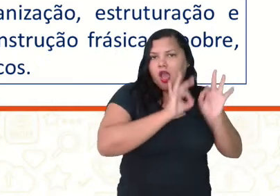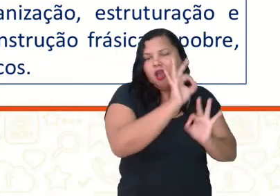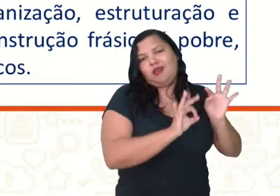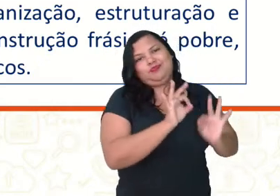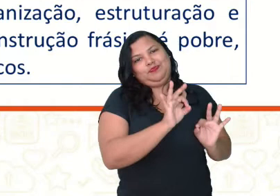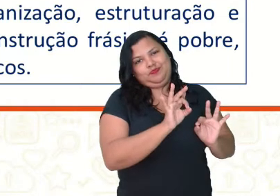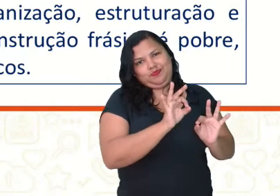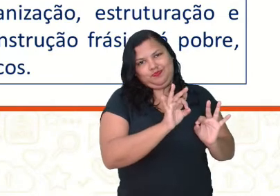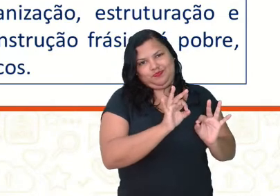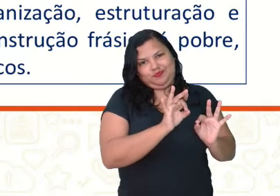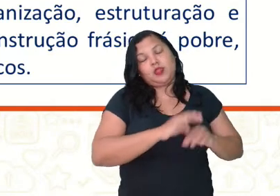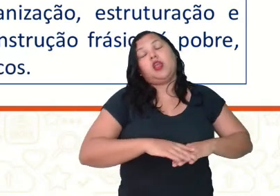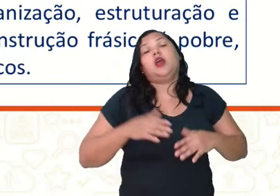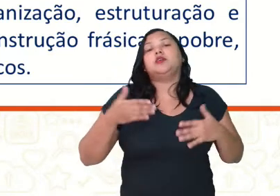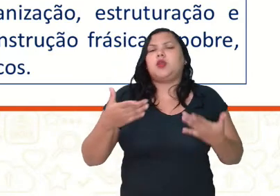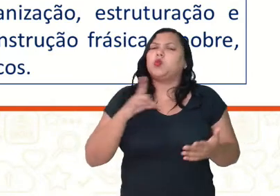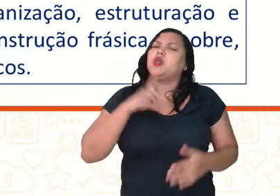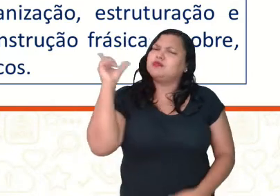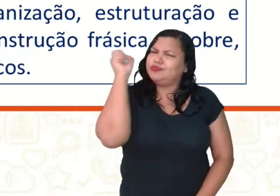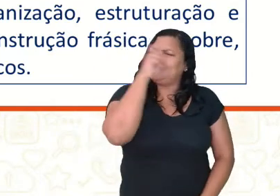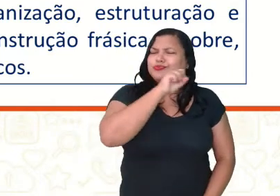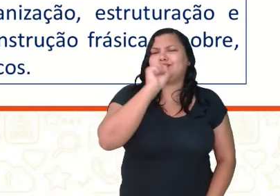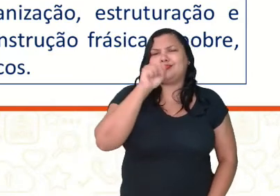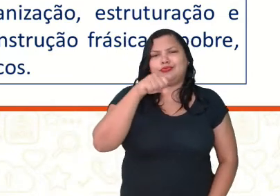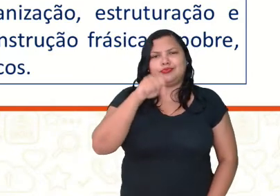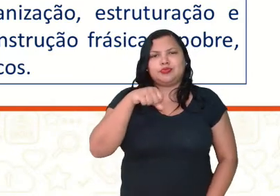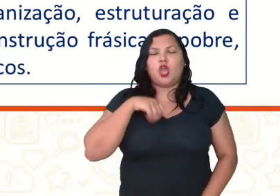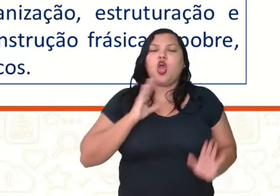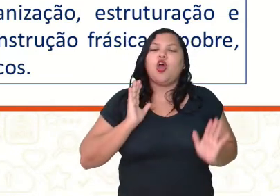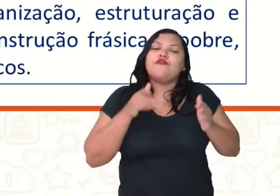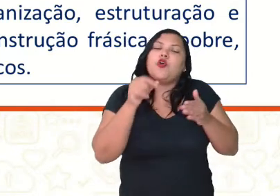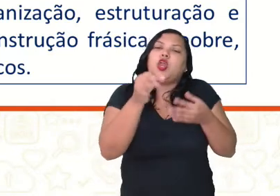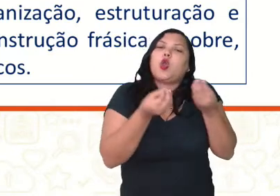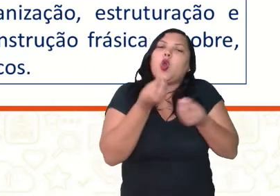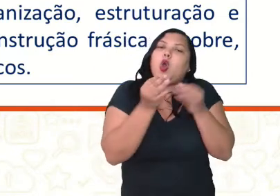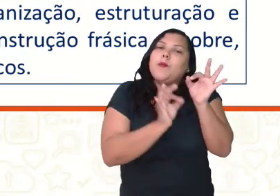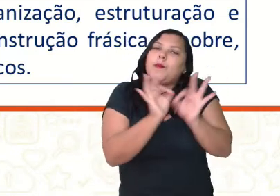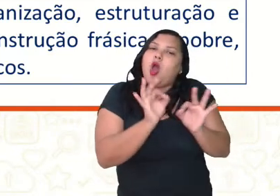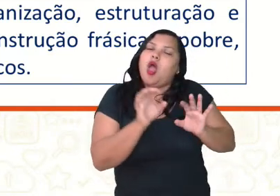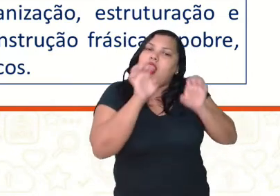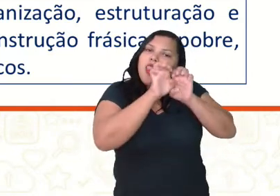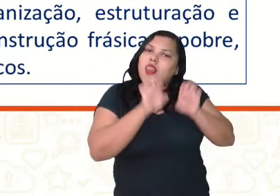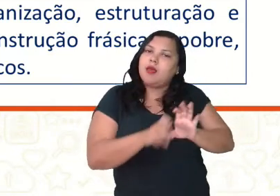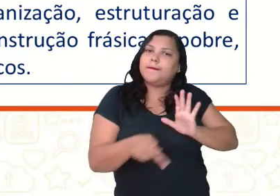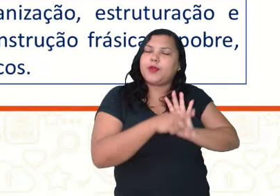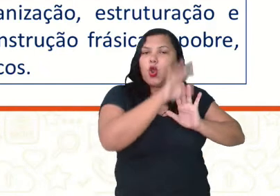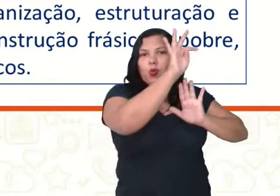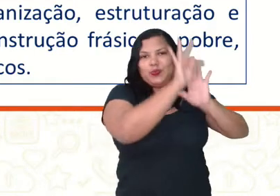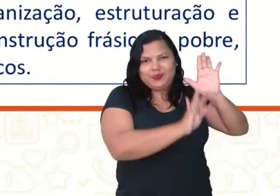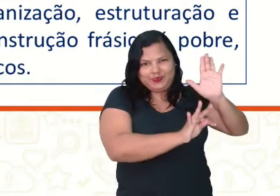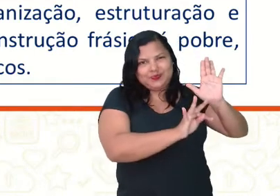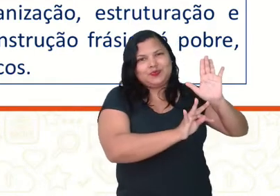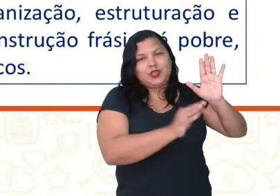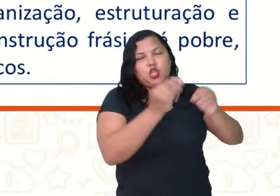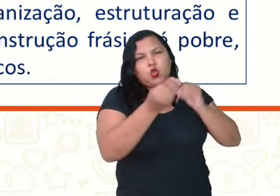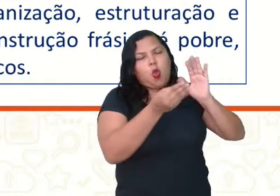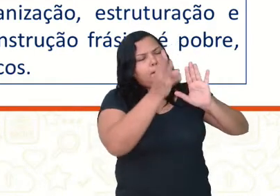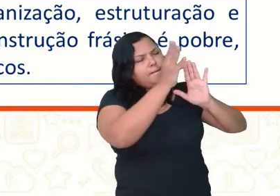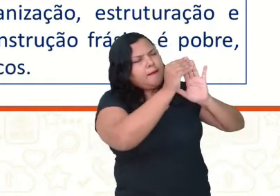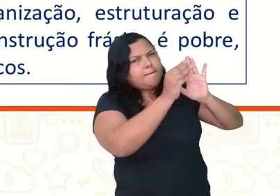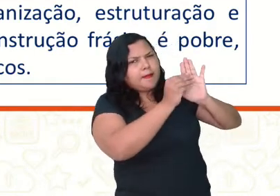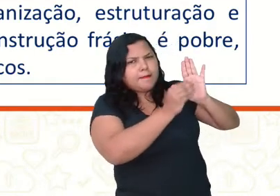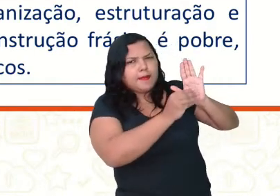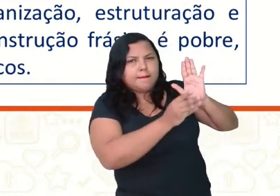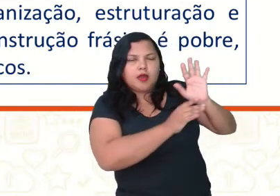produzir textos, né? Então, são dificuldades que centram-se na organização, na estrutura do próprio texto, na composição